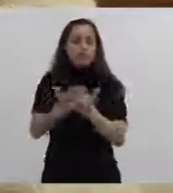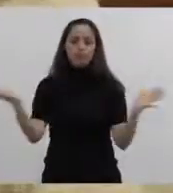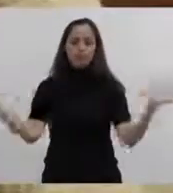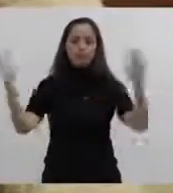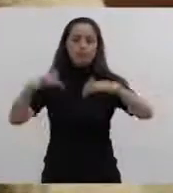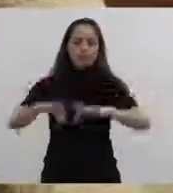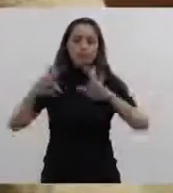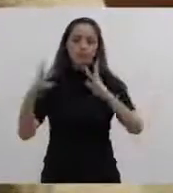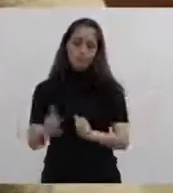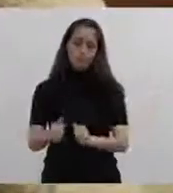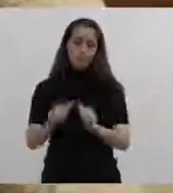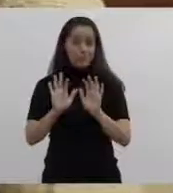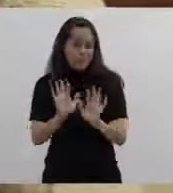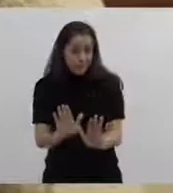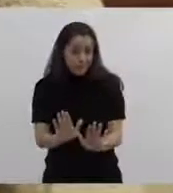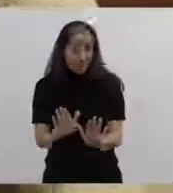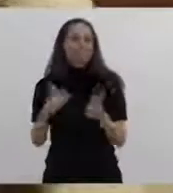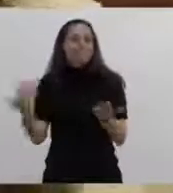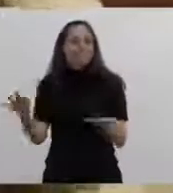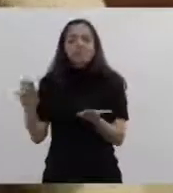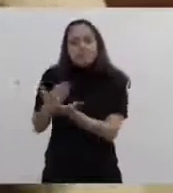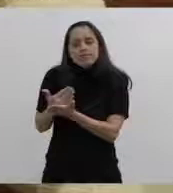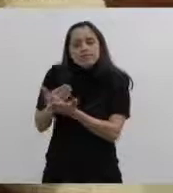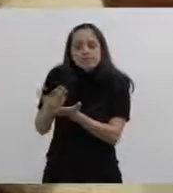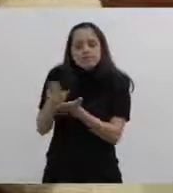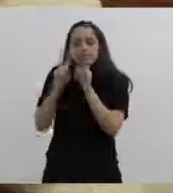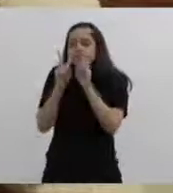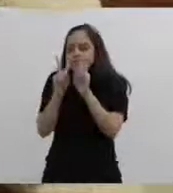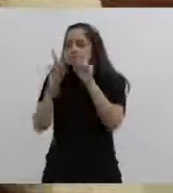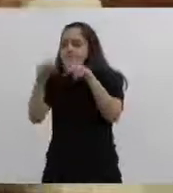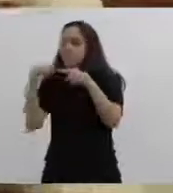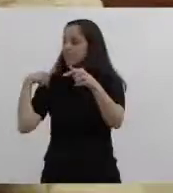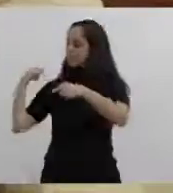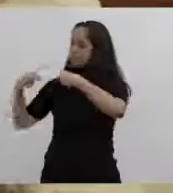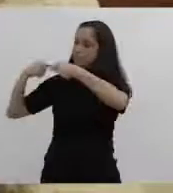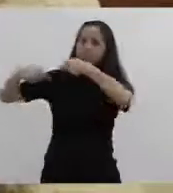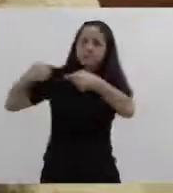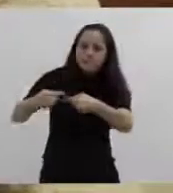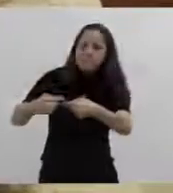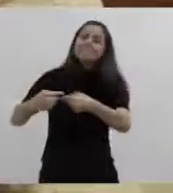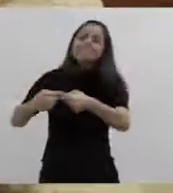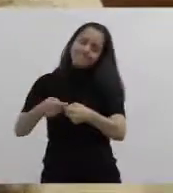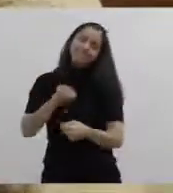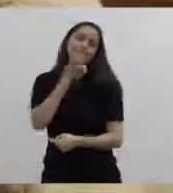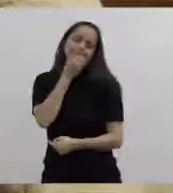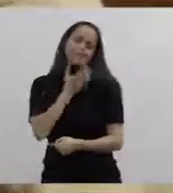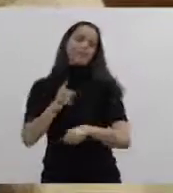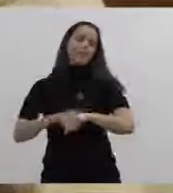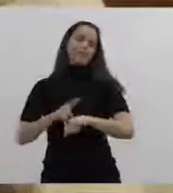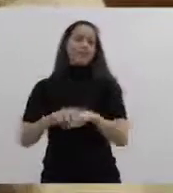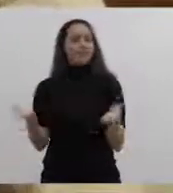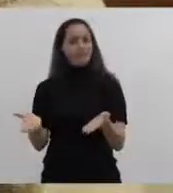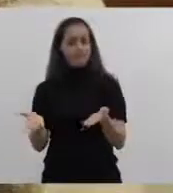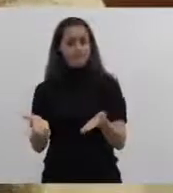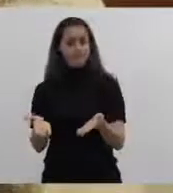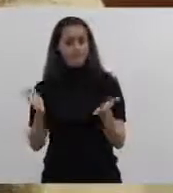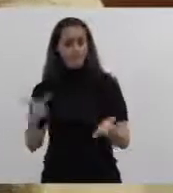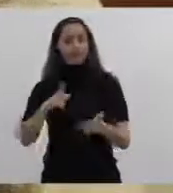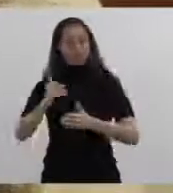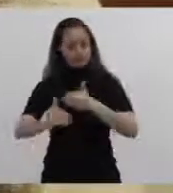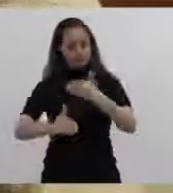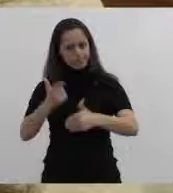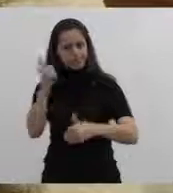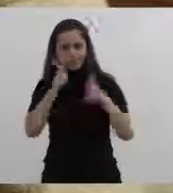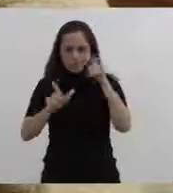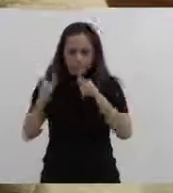para todos e para todas. Então, com um olhar retrospectivo, eu teria que dizer que estamos em um momento muito bom